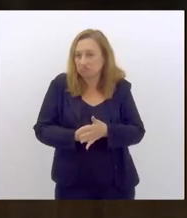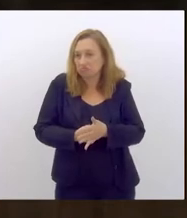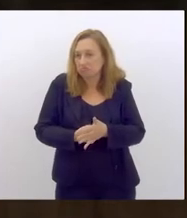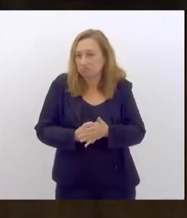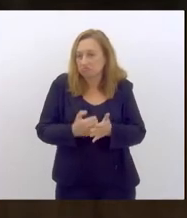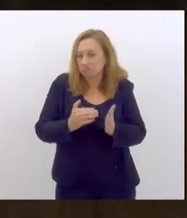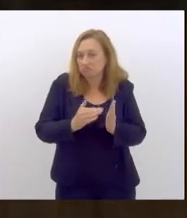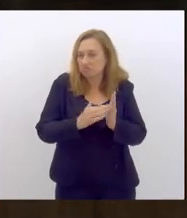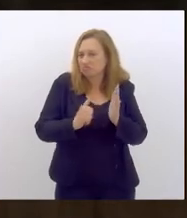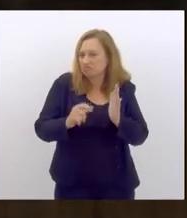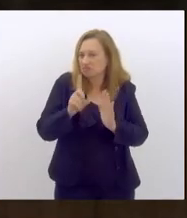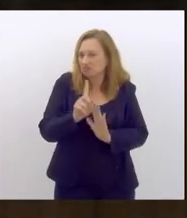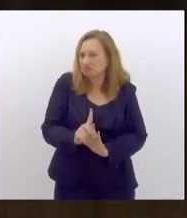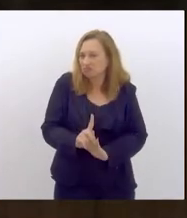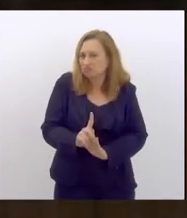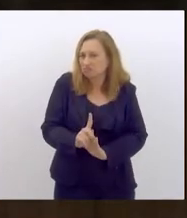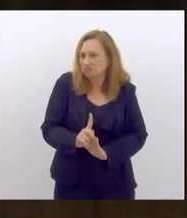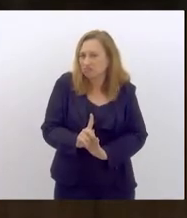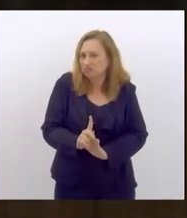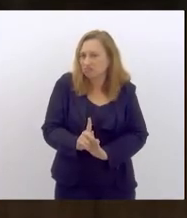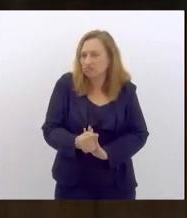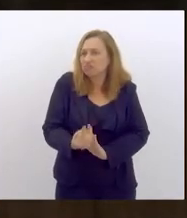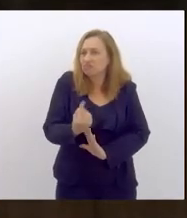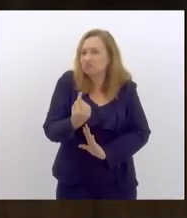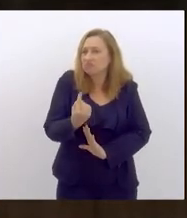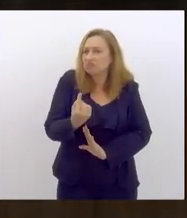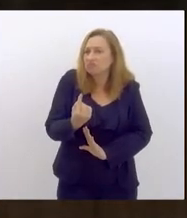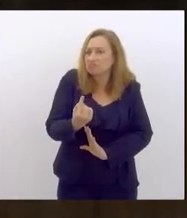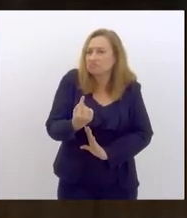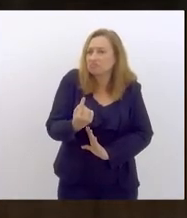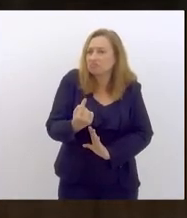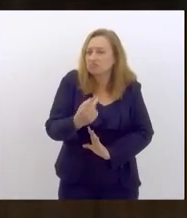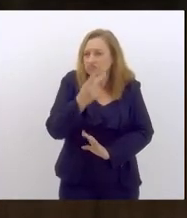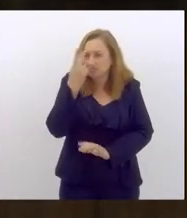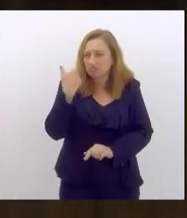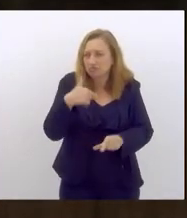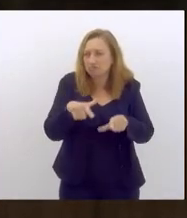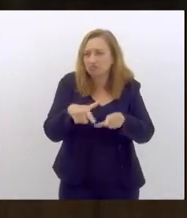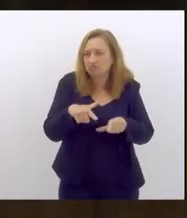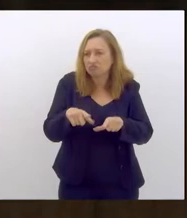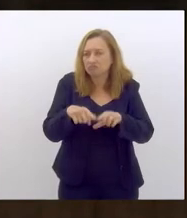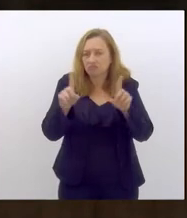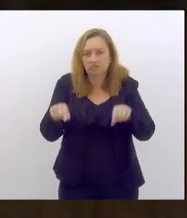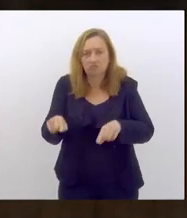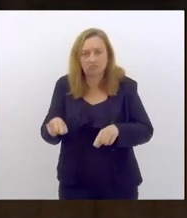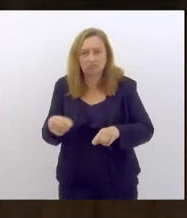retirou direitos. Um deles foi dos trabalhadores da SEDAI.